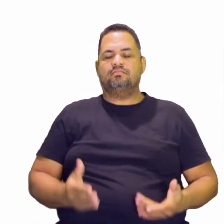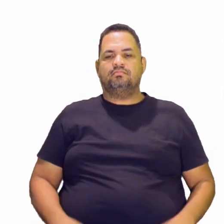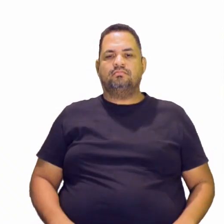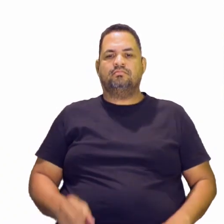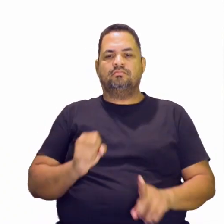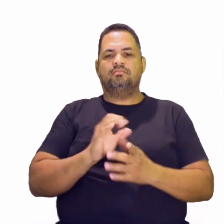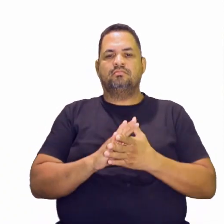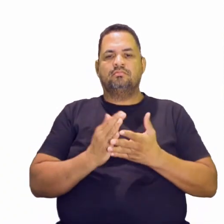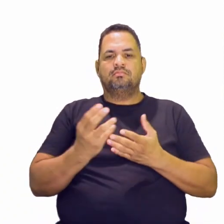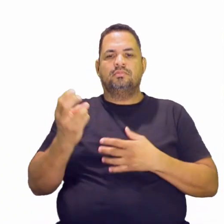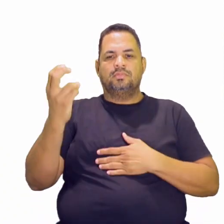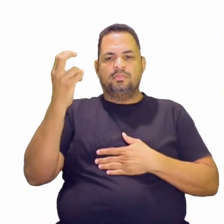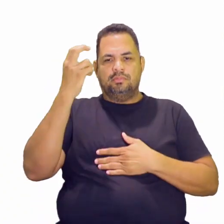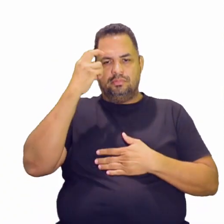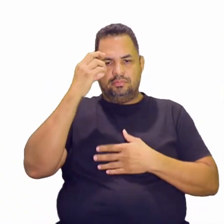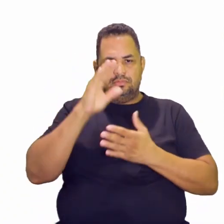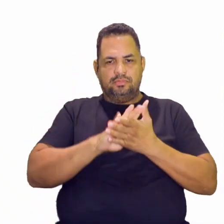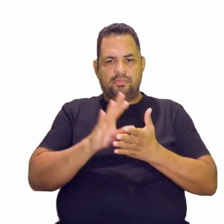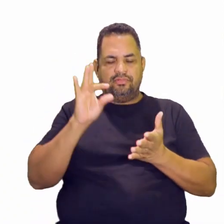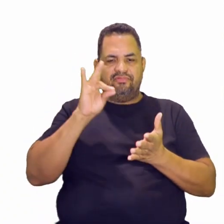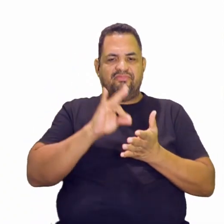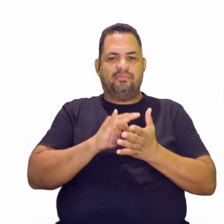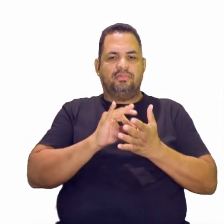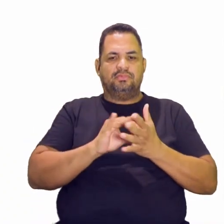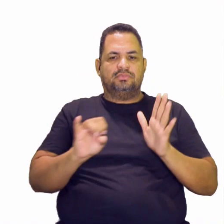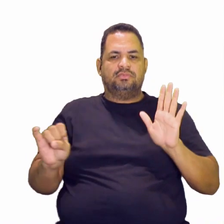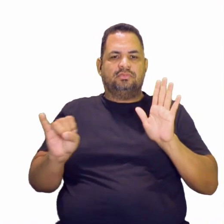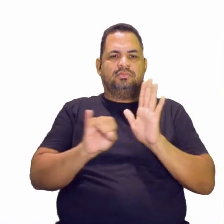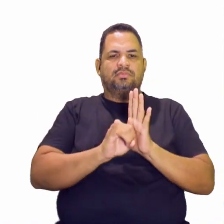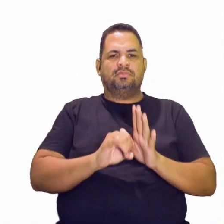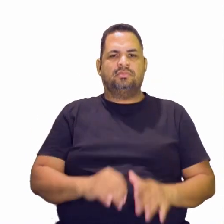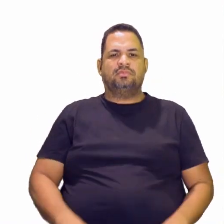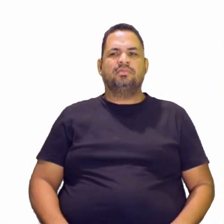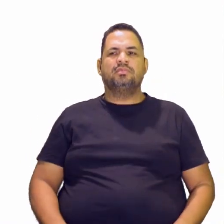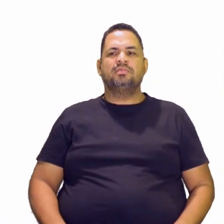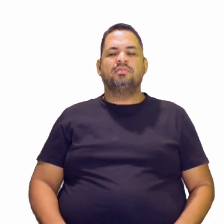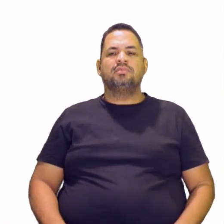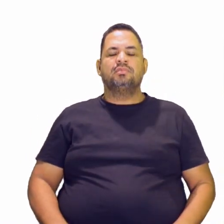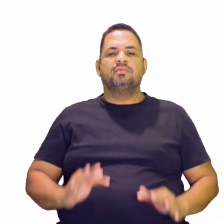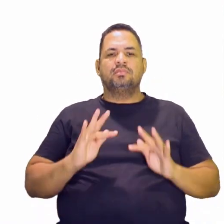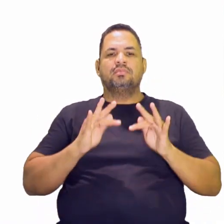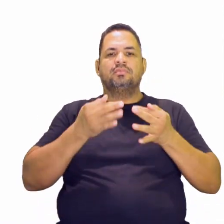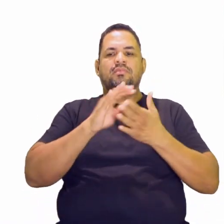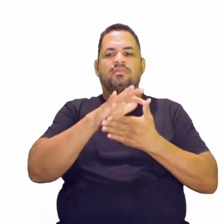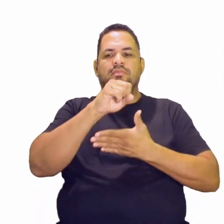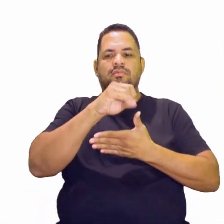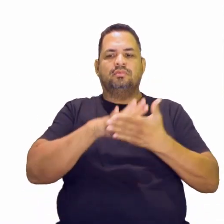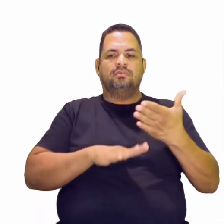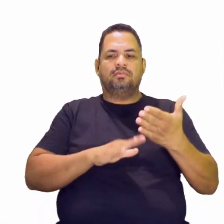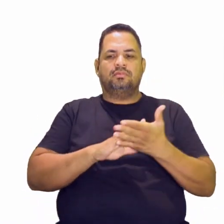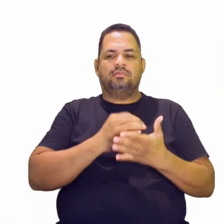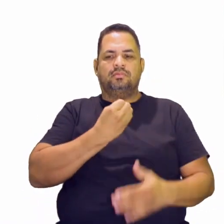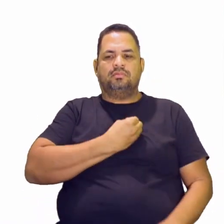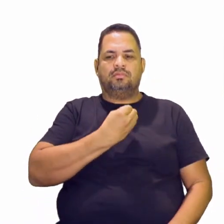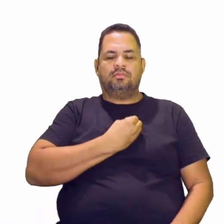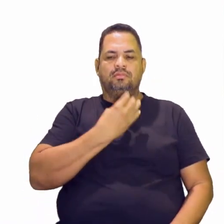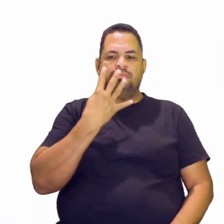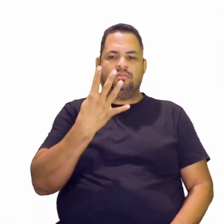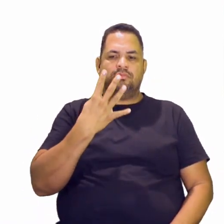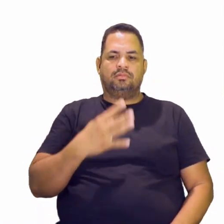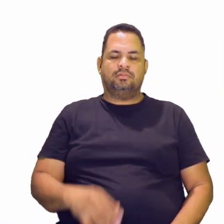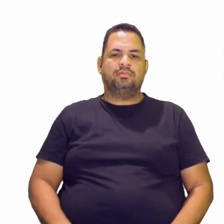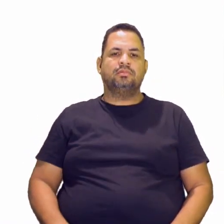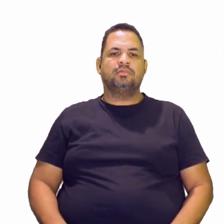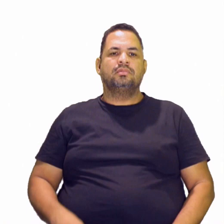vem, então, afirmar essas identidades. Vamos para a última questão, a de número 4.